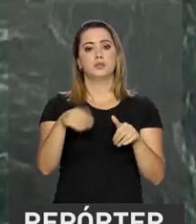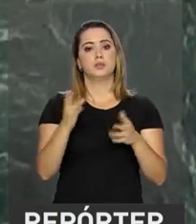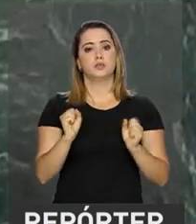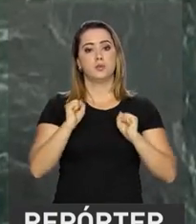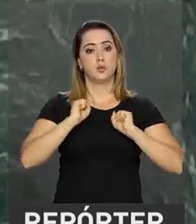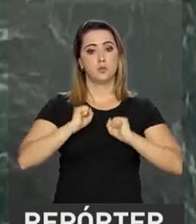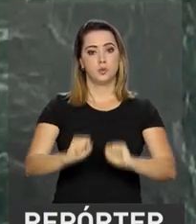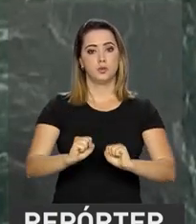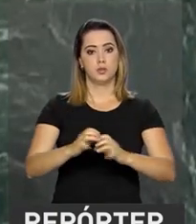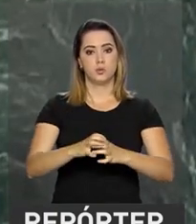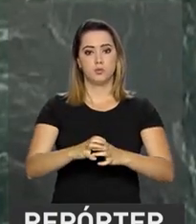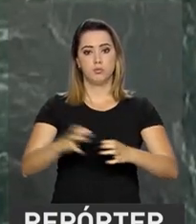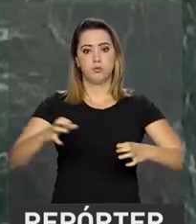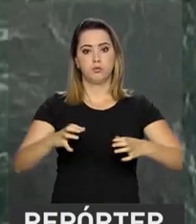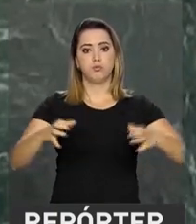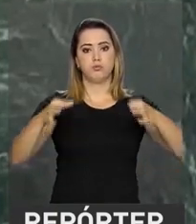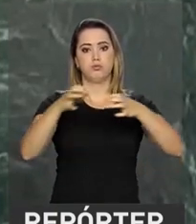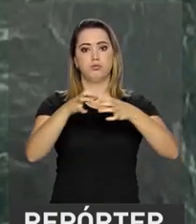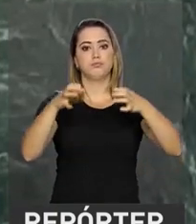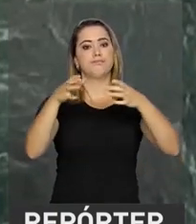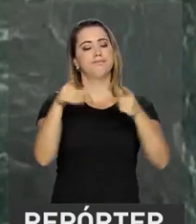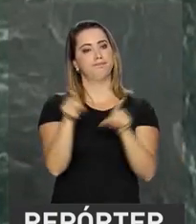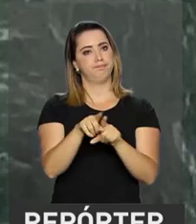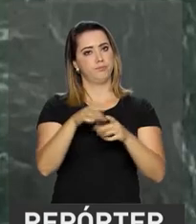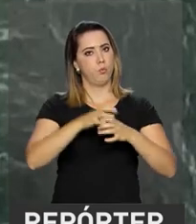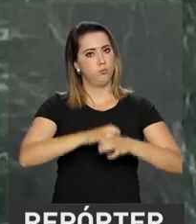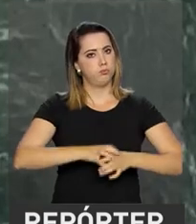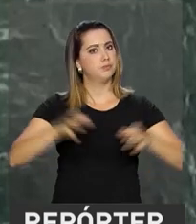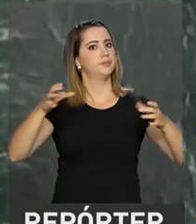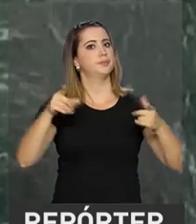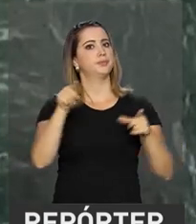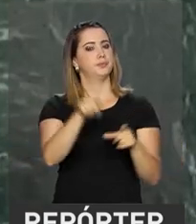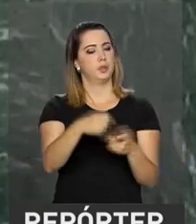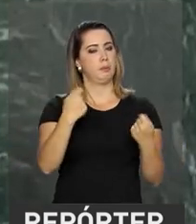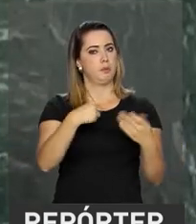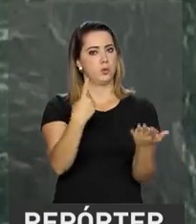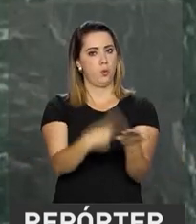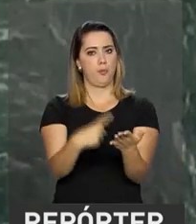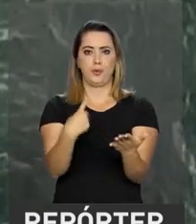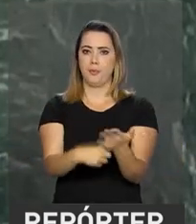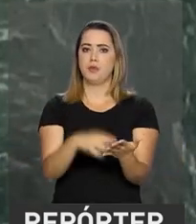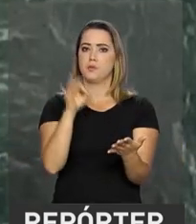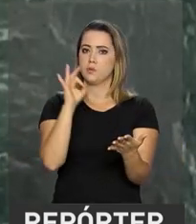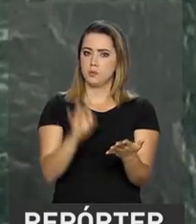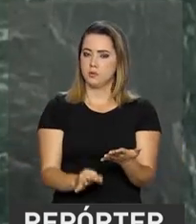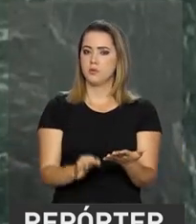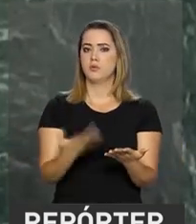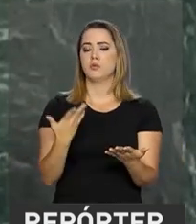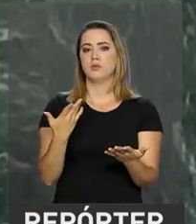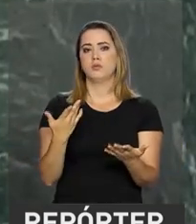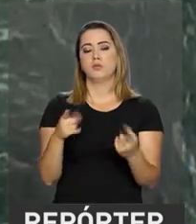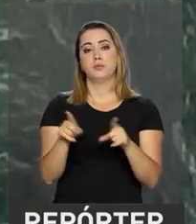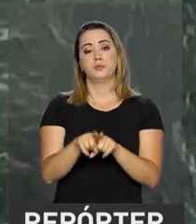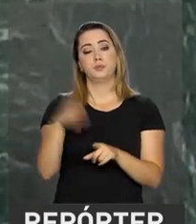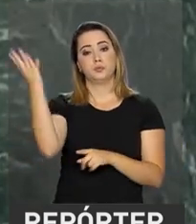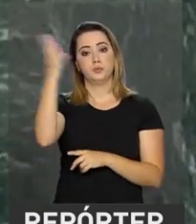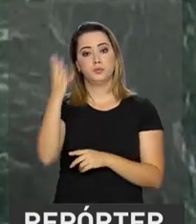as potências nucleares assumam compromissos adicionais de desarmamento. O